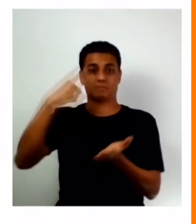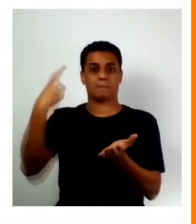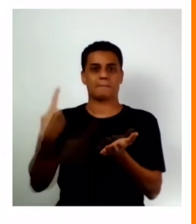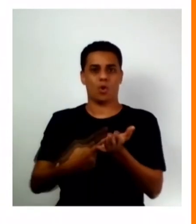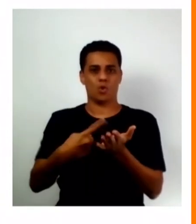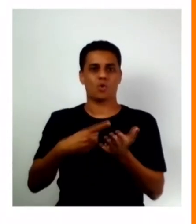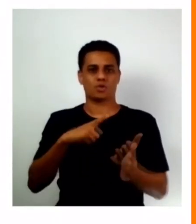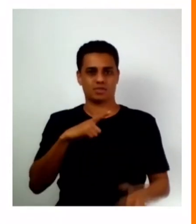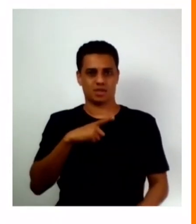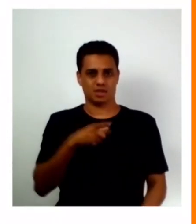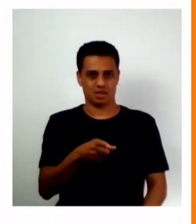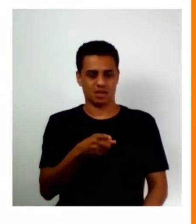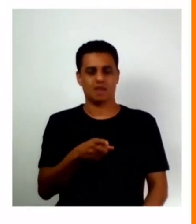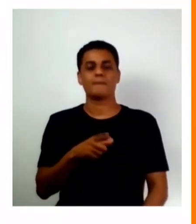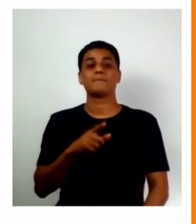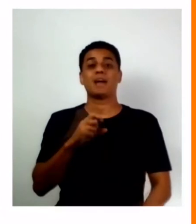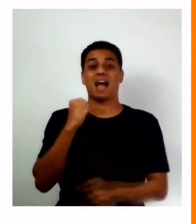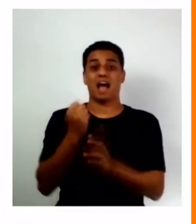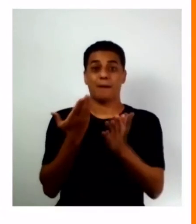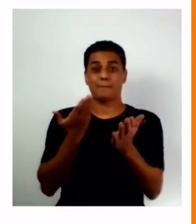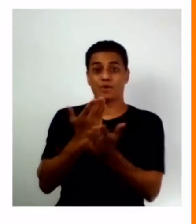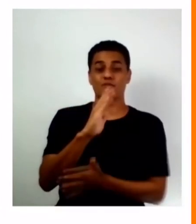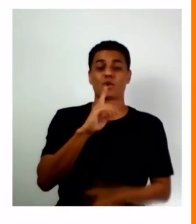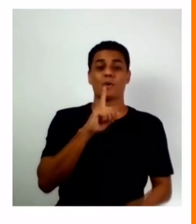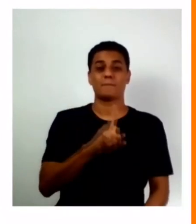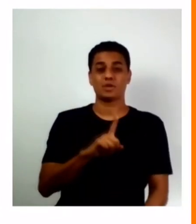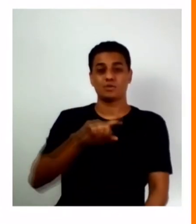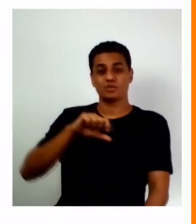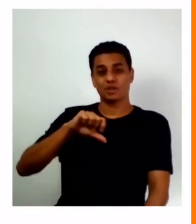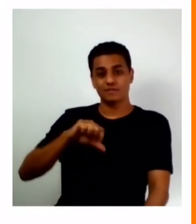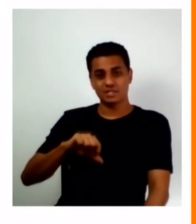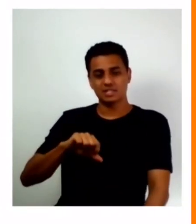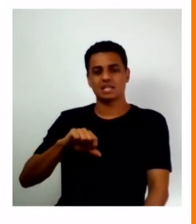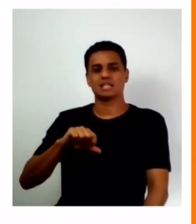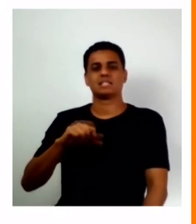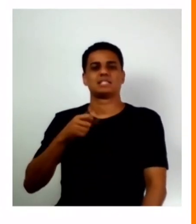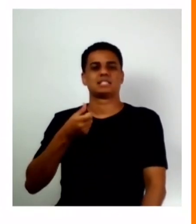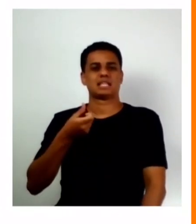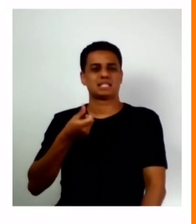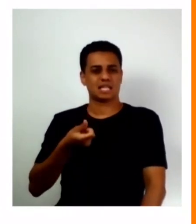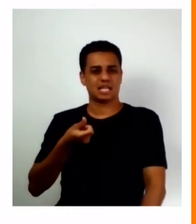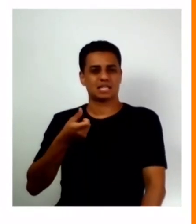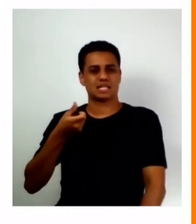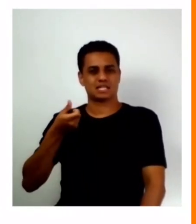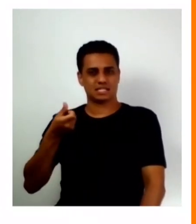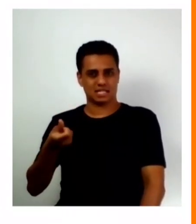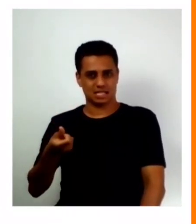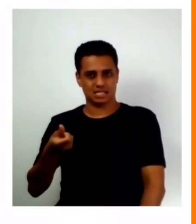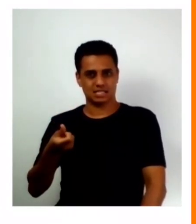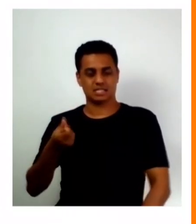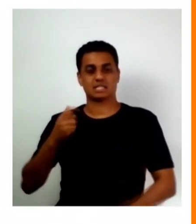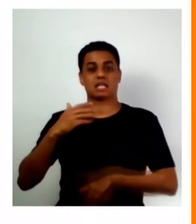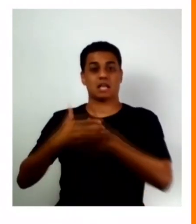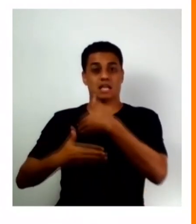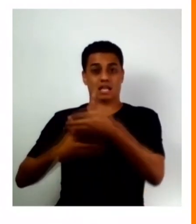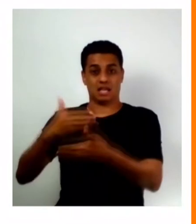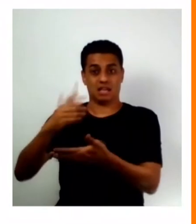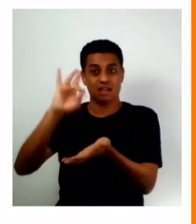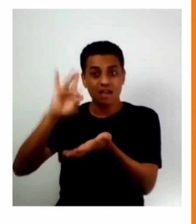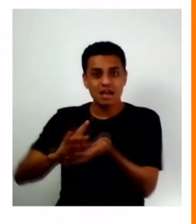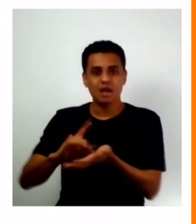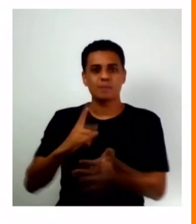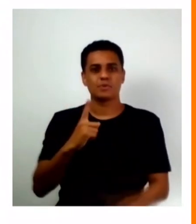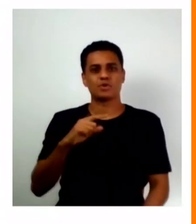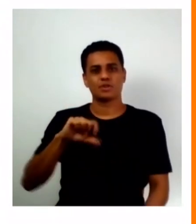e foi efectivo em 1977. O outro dia, falando